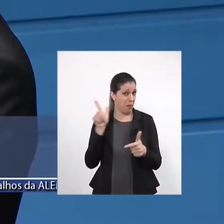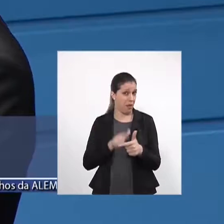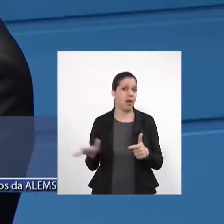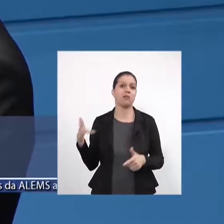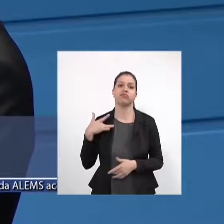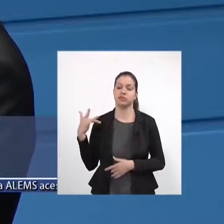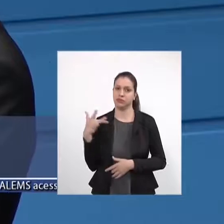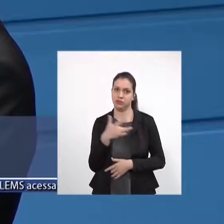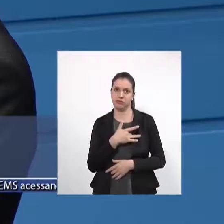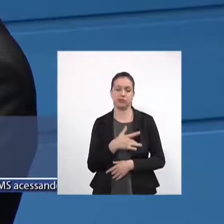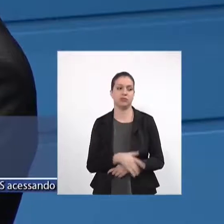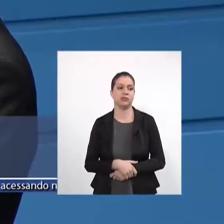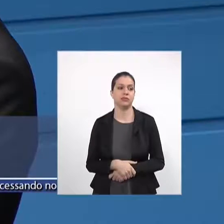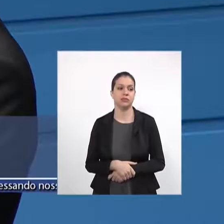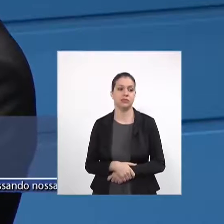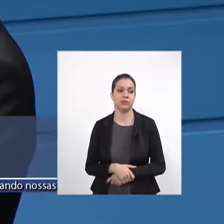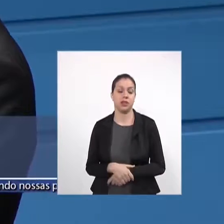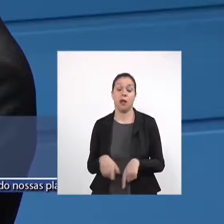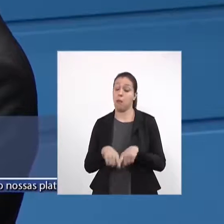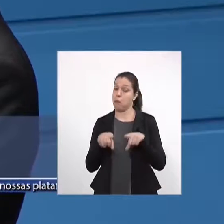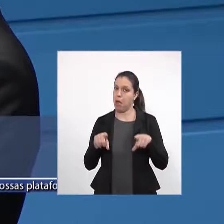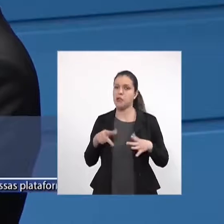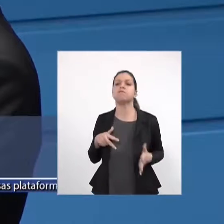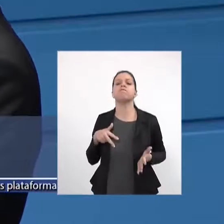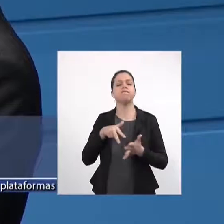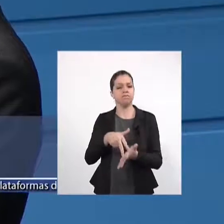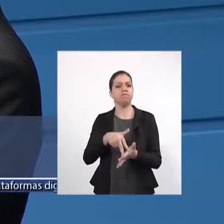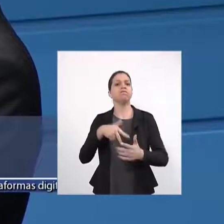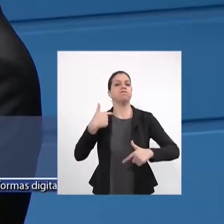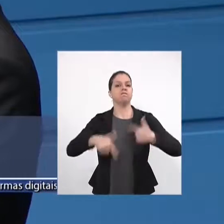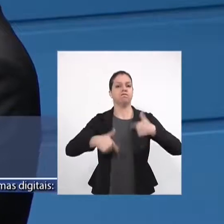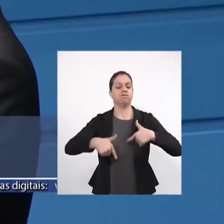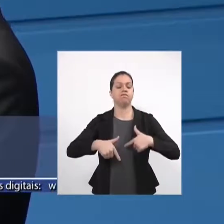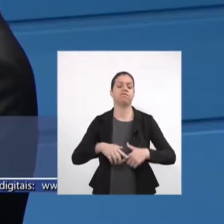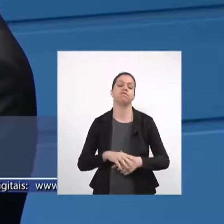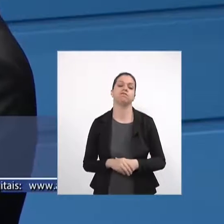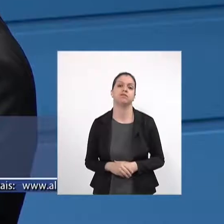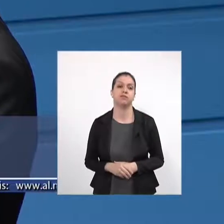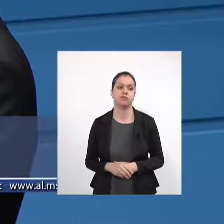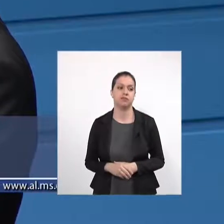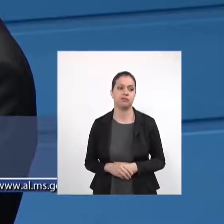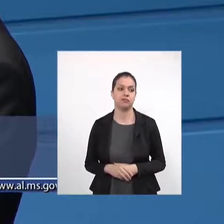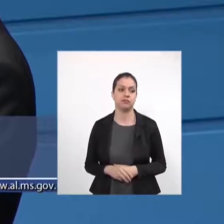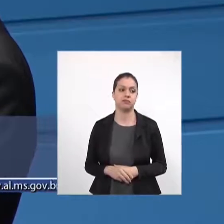inclusive, ela se manteve firme na condução do Jornal Progresso,